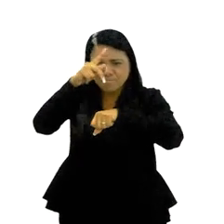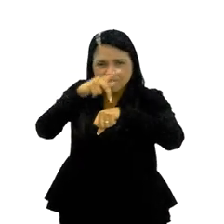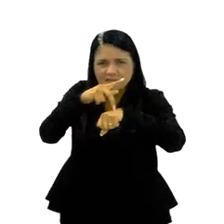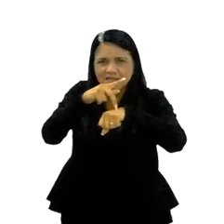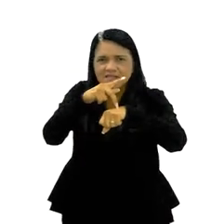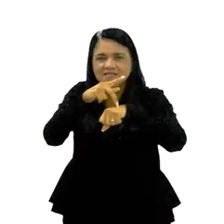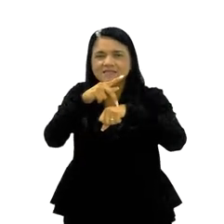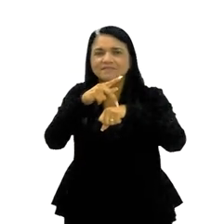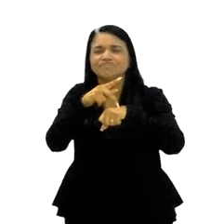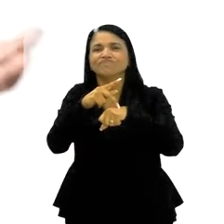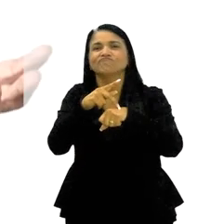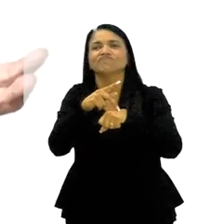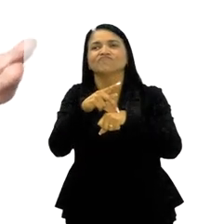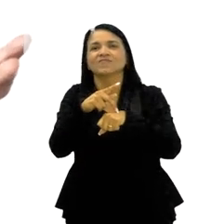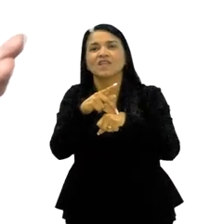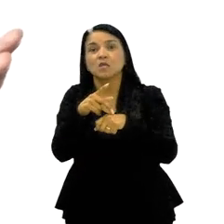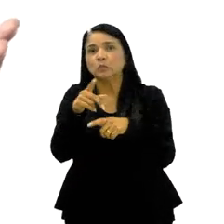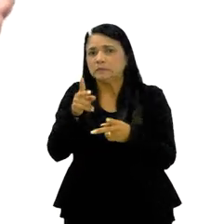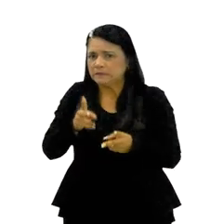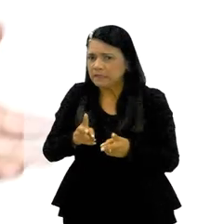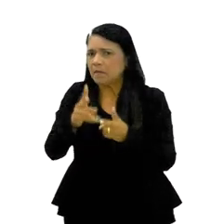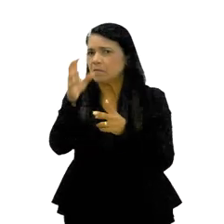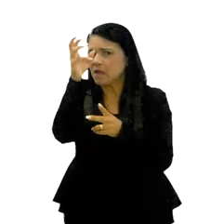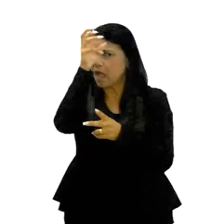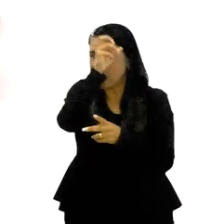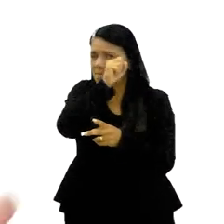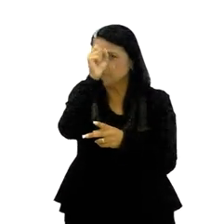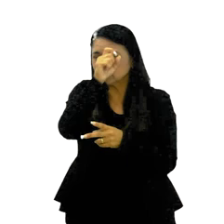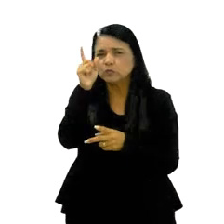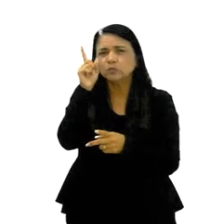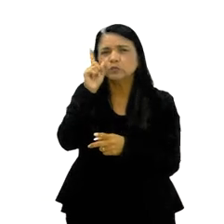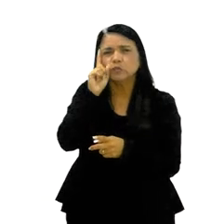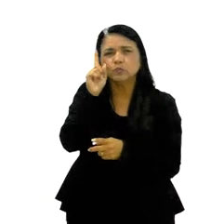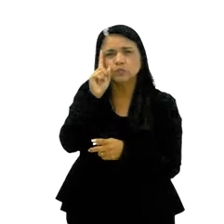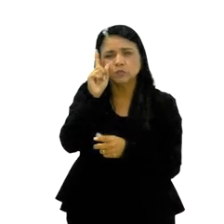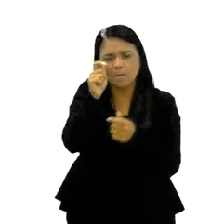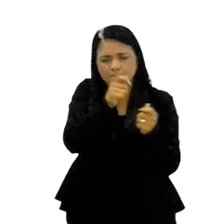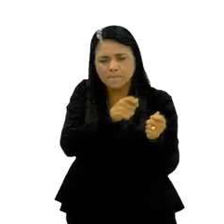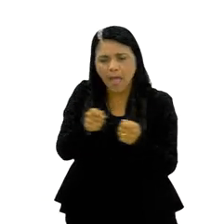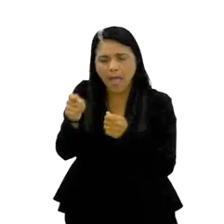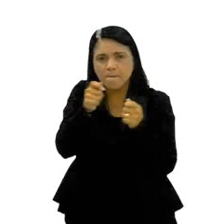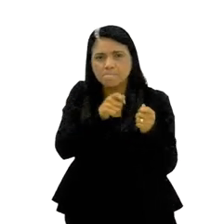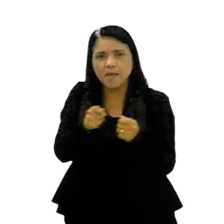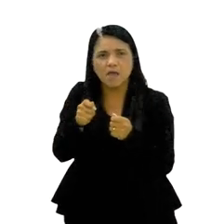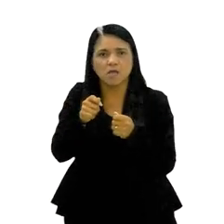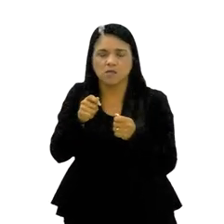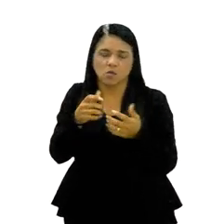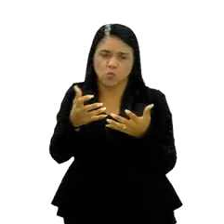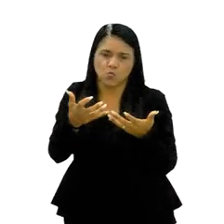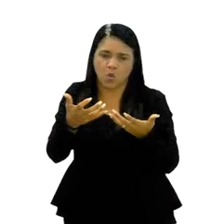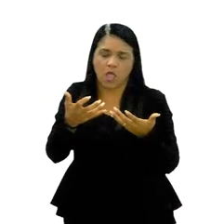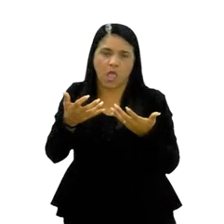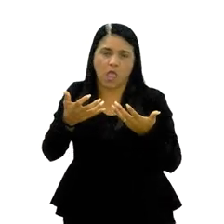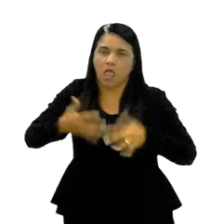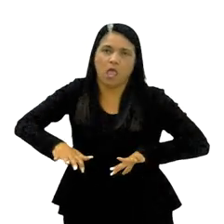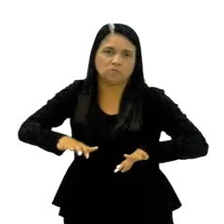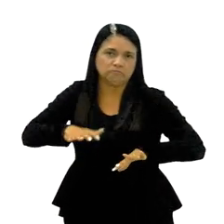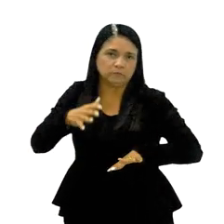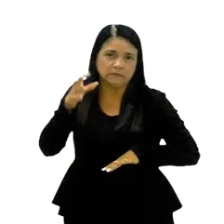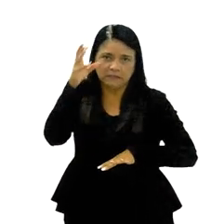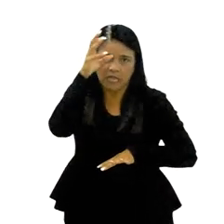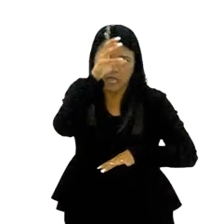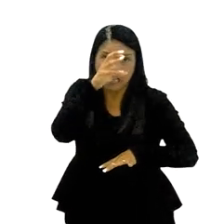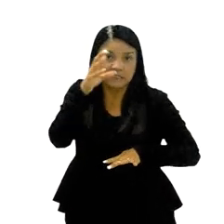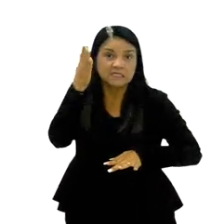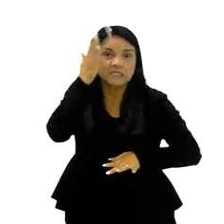detalhes que mais uma vez, a gente está sempre aprendendo a cada dia, né? Eu costumo falar que eu nunca quero saber